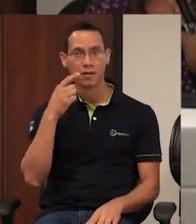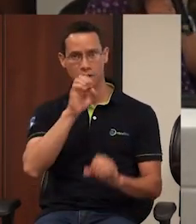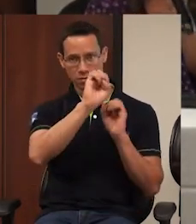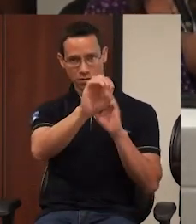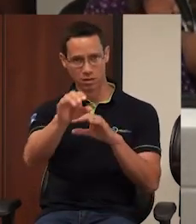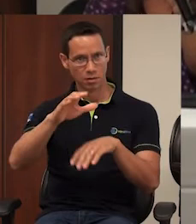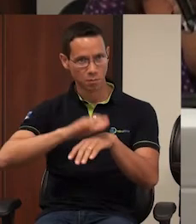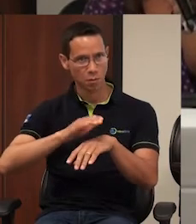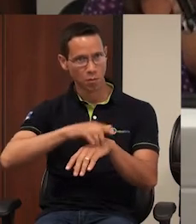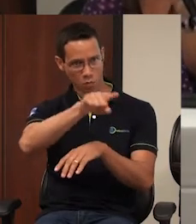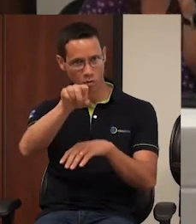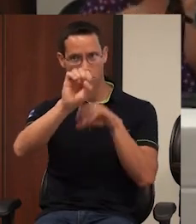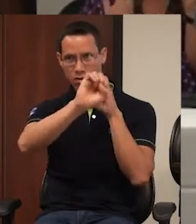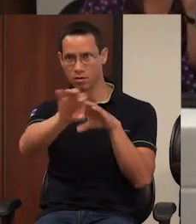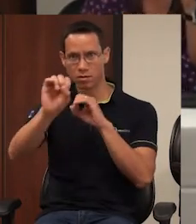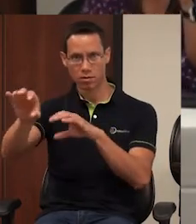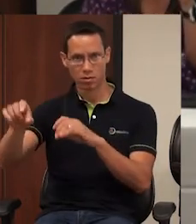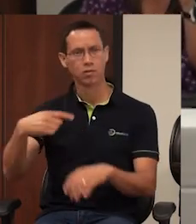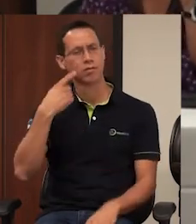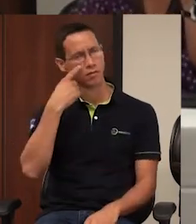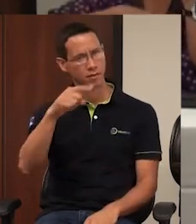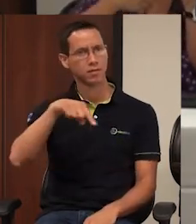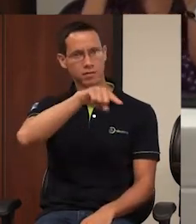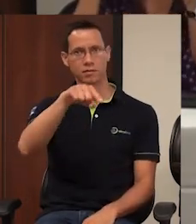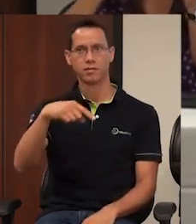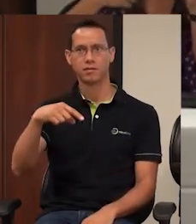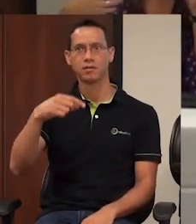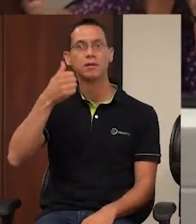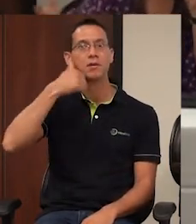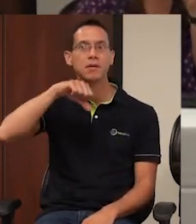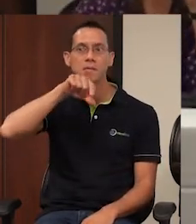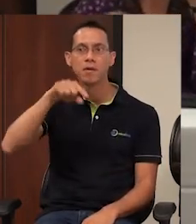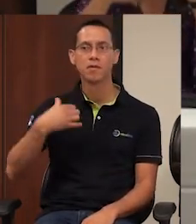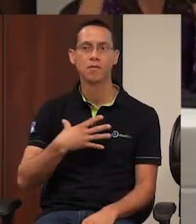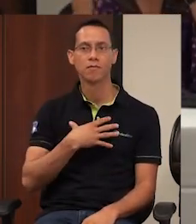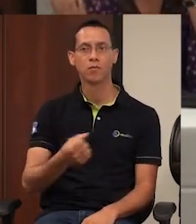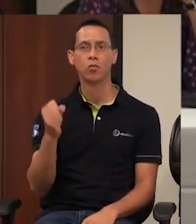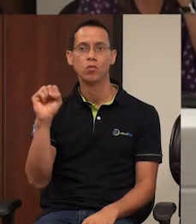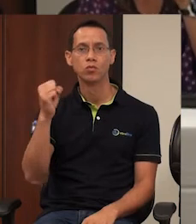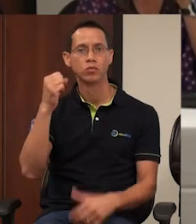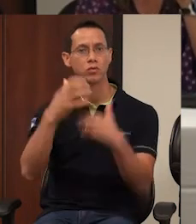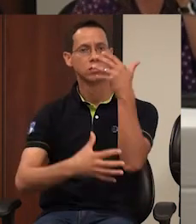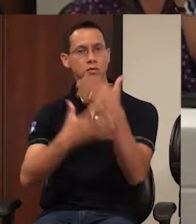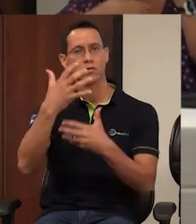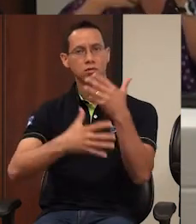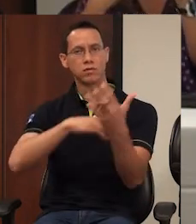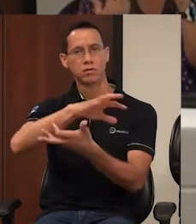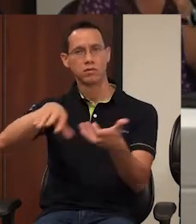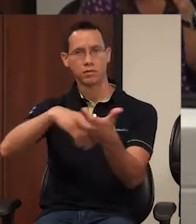não ensinam? Nossa, cansei de ver mãe com 8 filhos, atrapalhada.